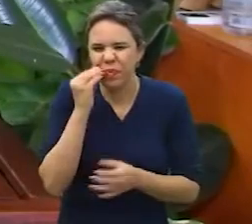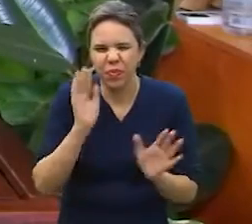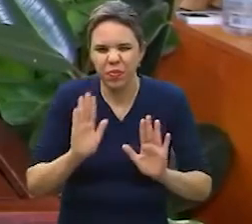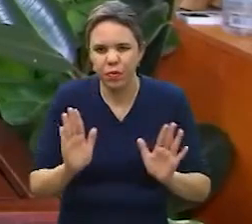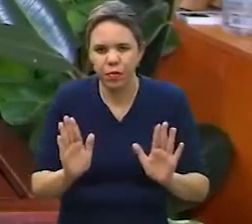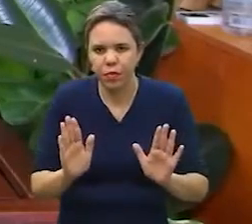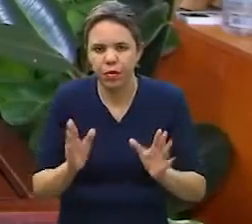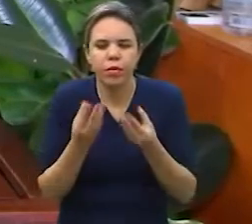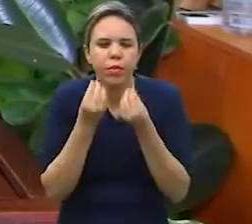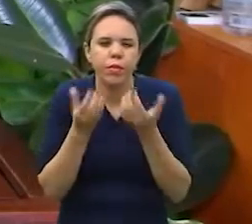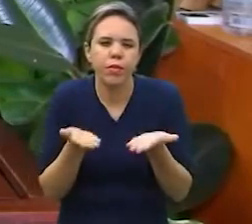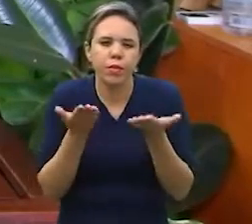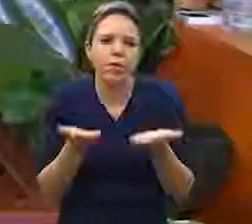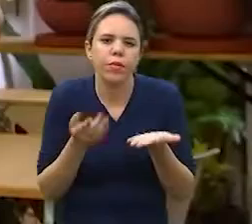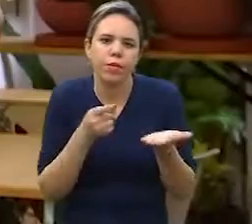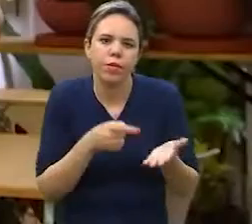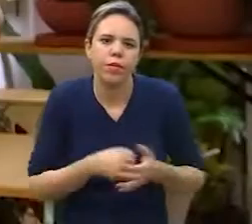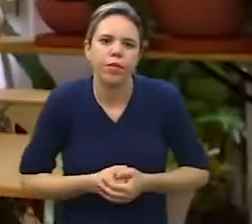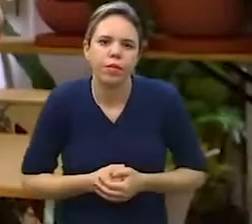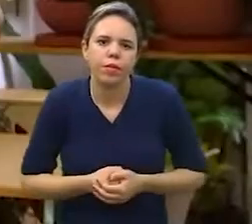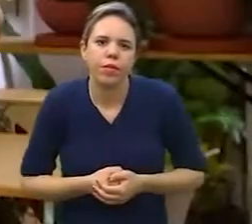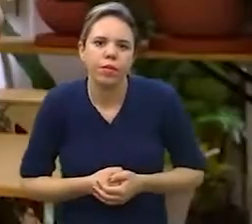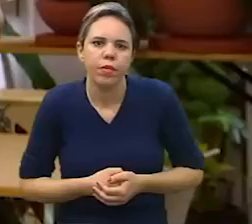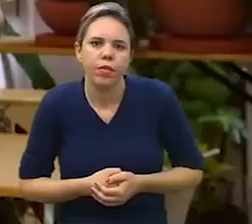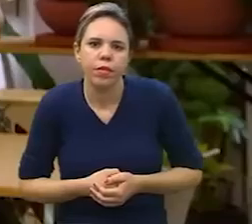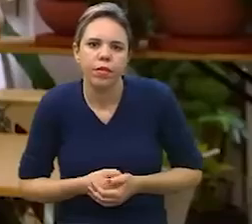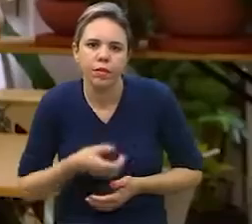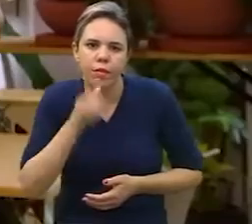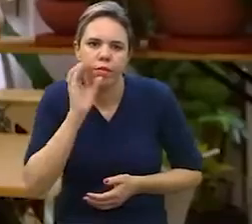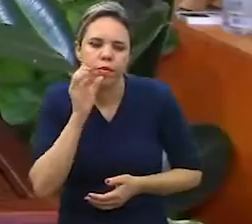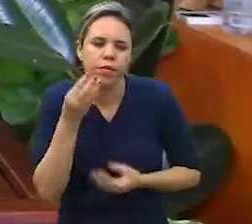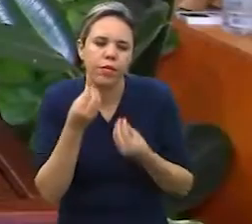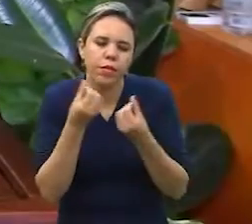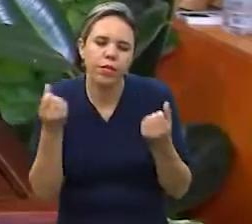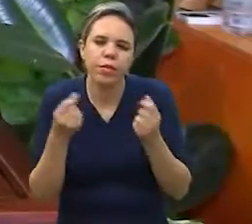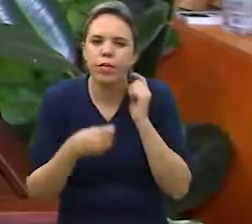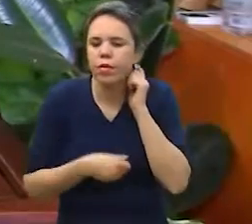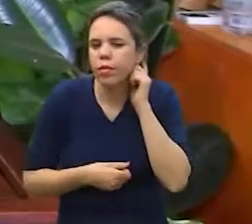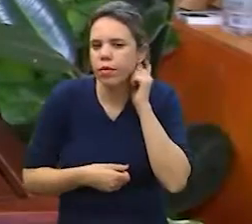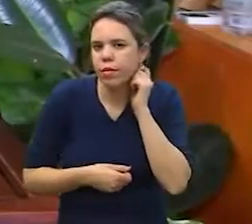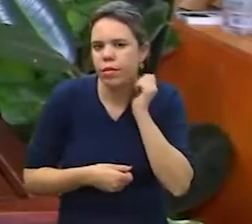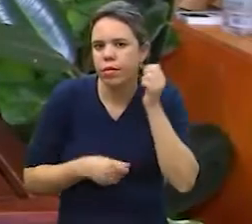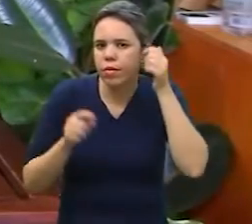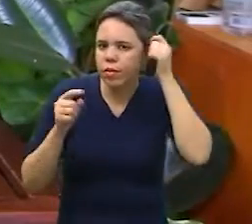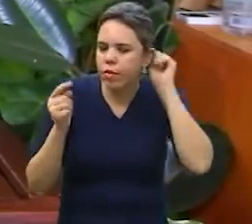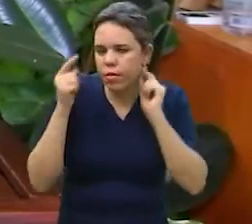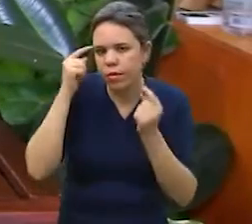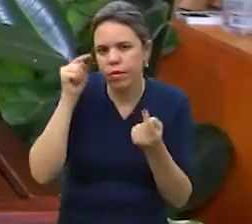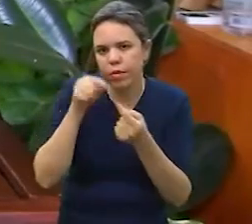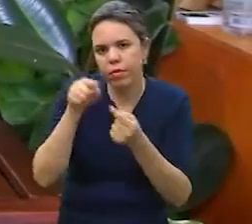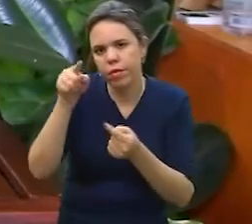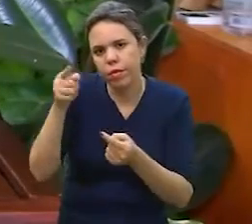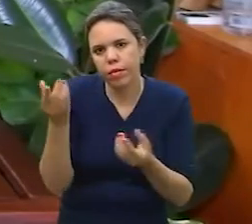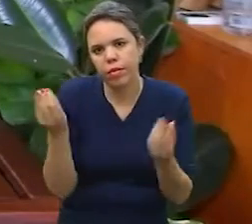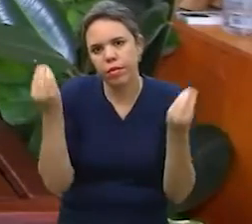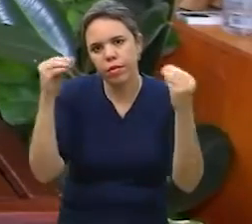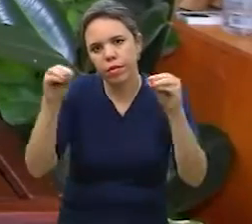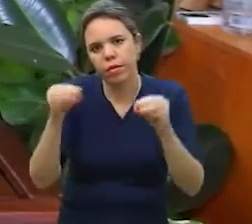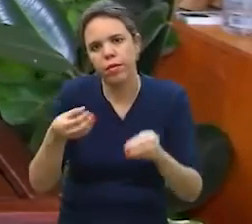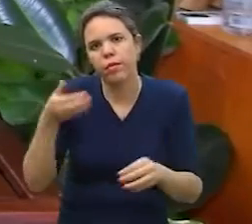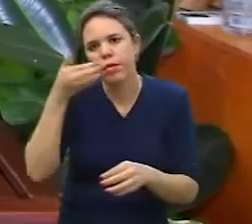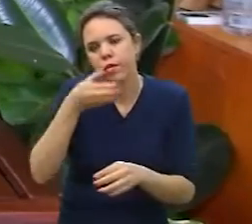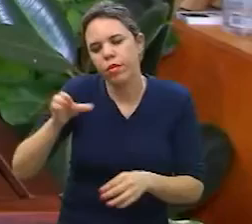amargo demais, tá suave. Né? É uma cremosa, bebida para tomar. Exatamente. É, essa ideia de você colocar o